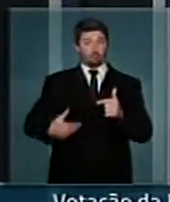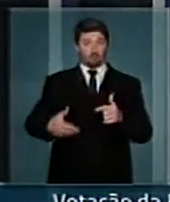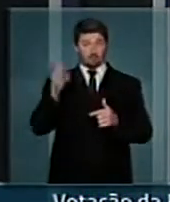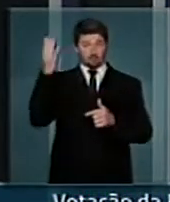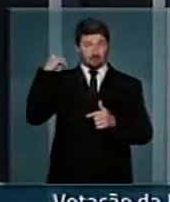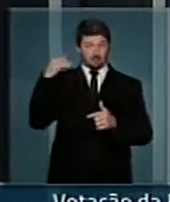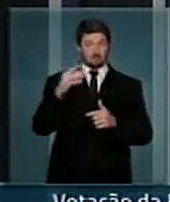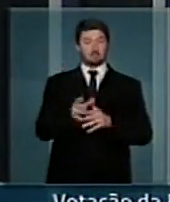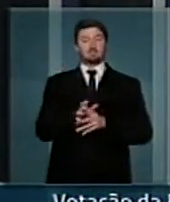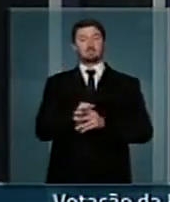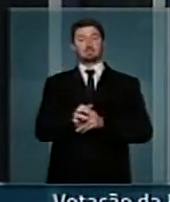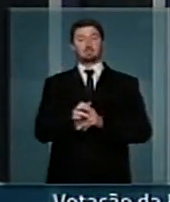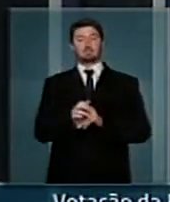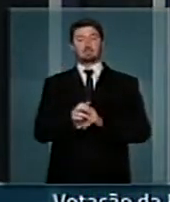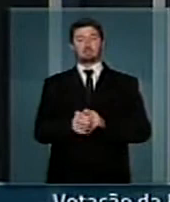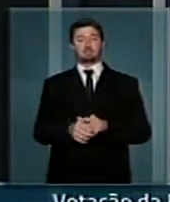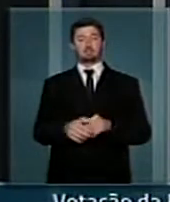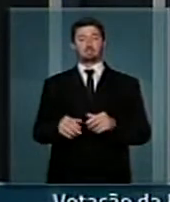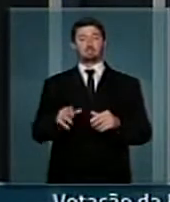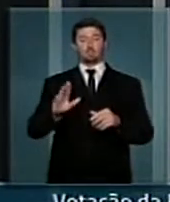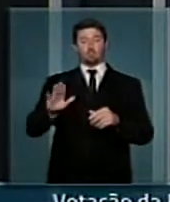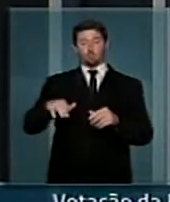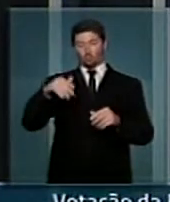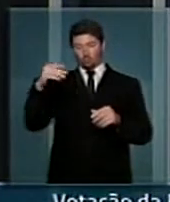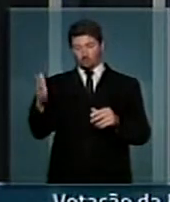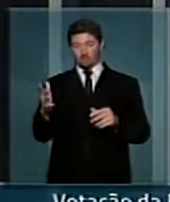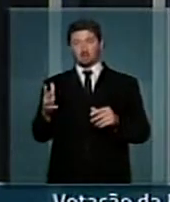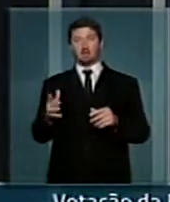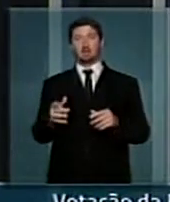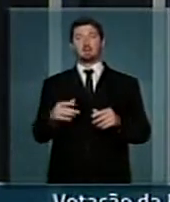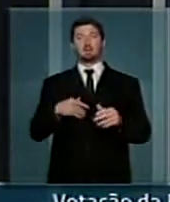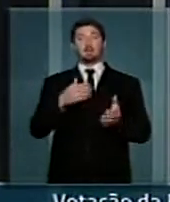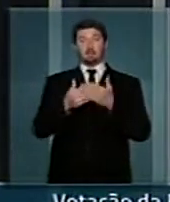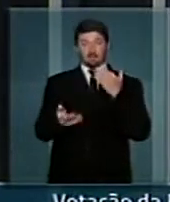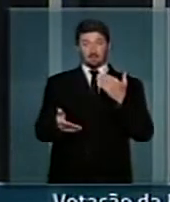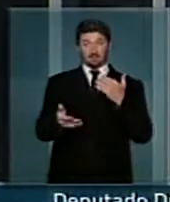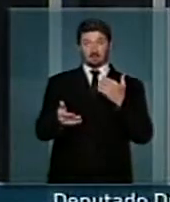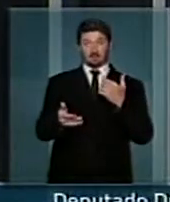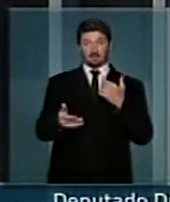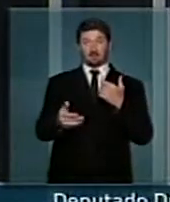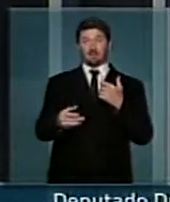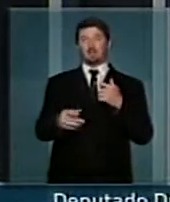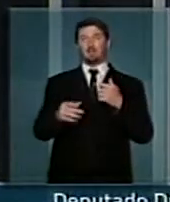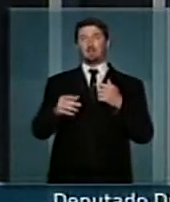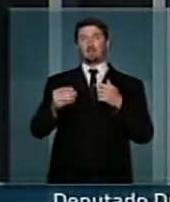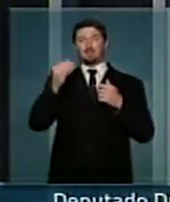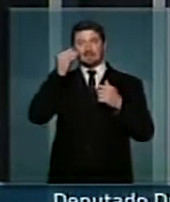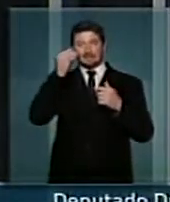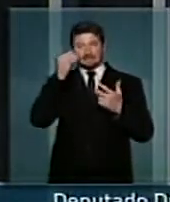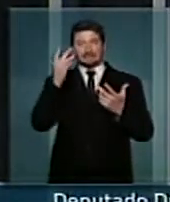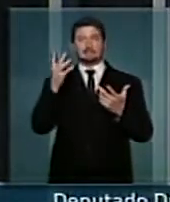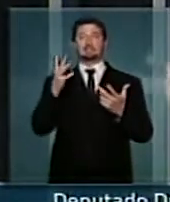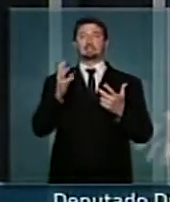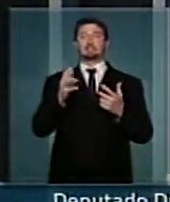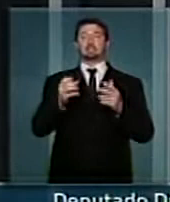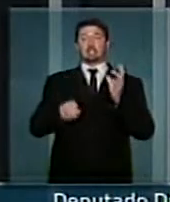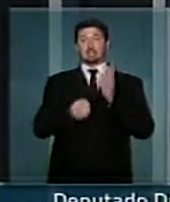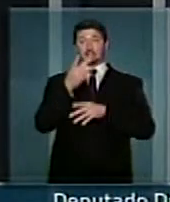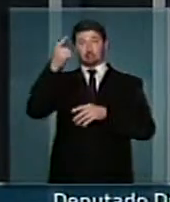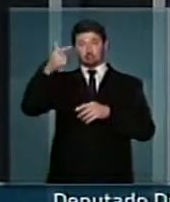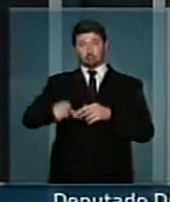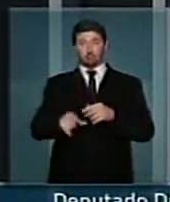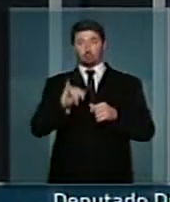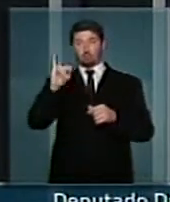momento, depois de ter sido derrotado na tentativa de se recriar